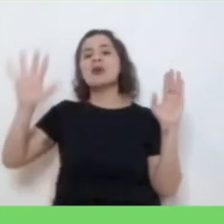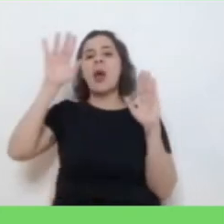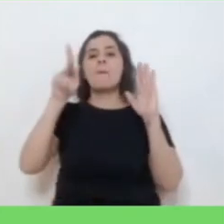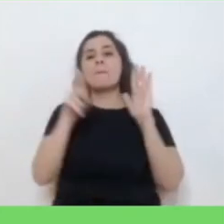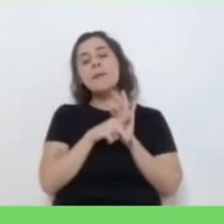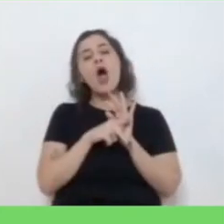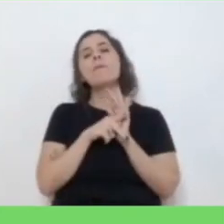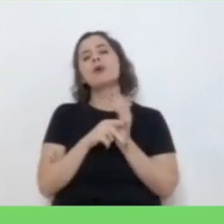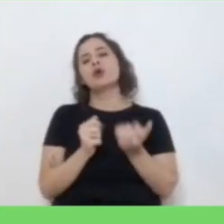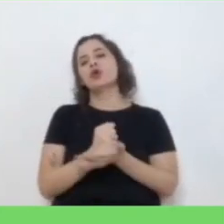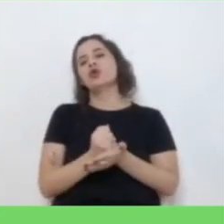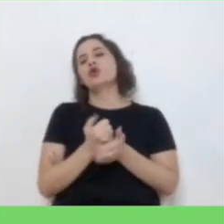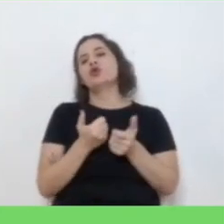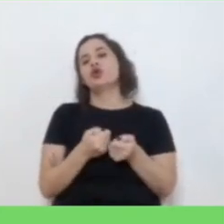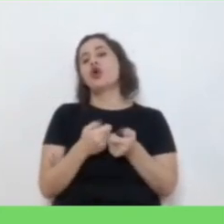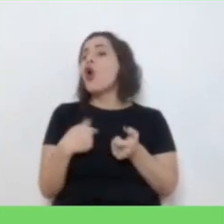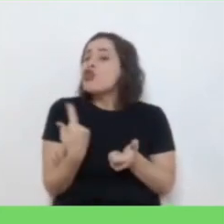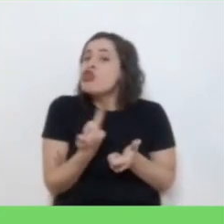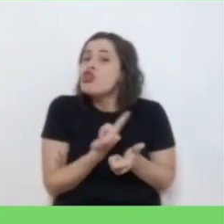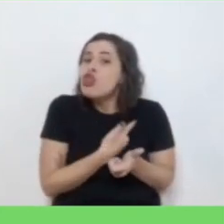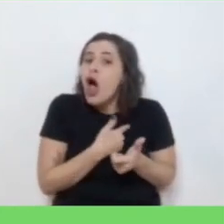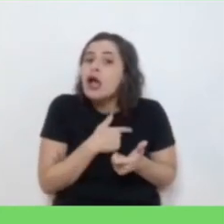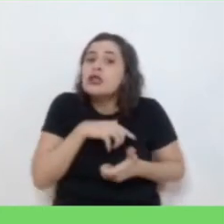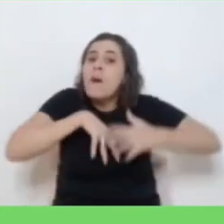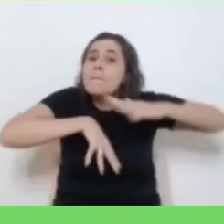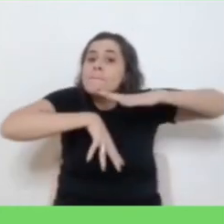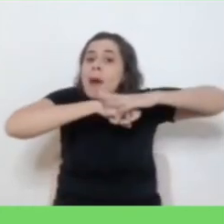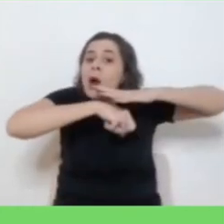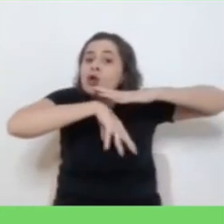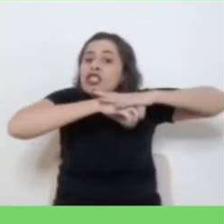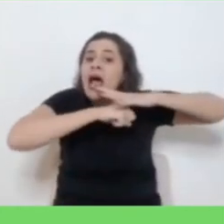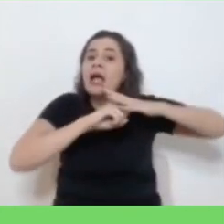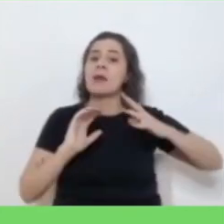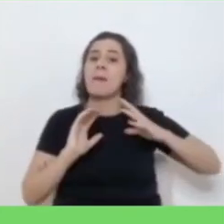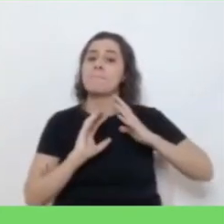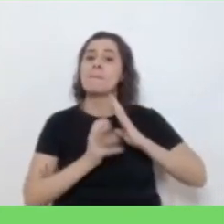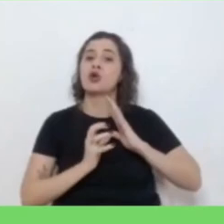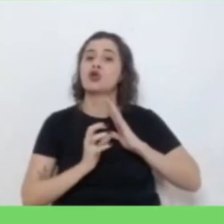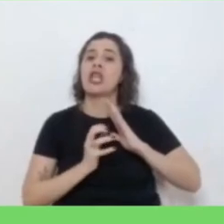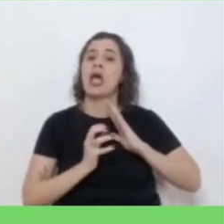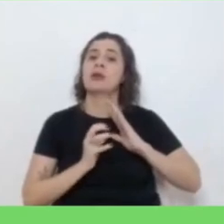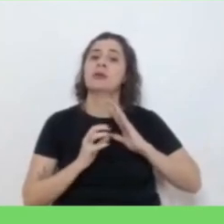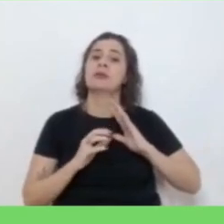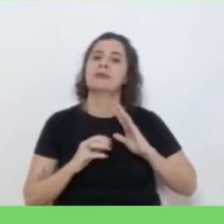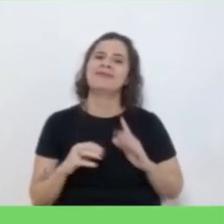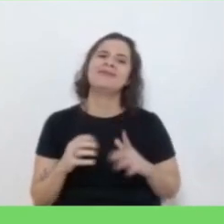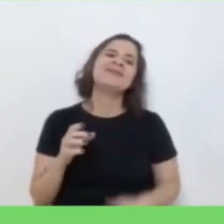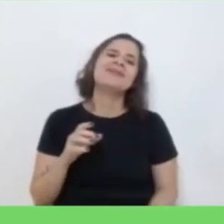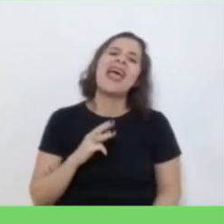nossas próprias stores, os nossos próprios bancos de dados. Exato. O desenvolvedor Lula pode ter uma Play. Ação. Lula Play, né?